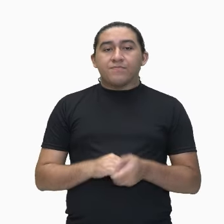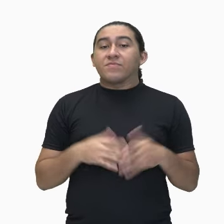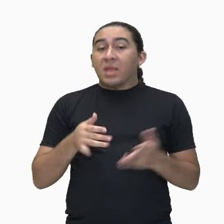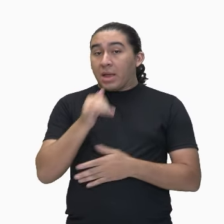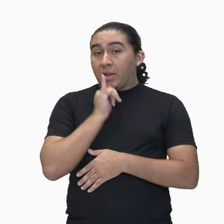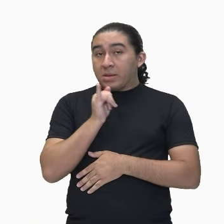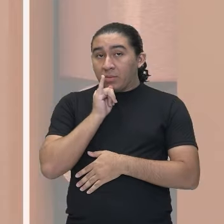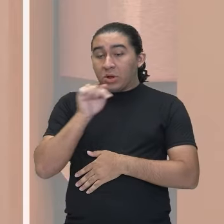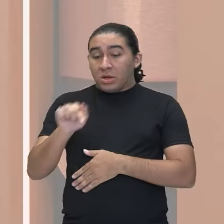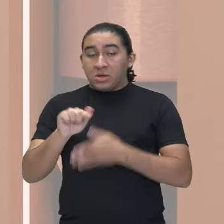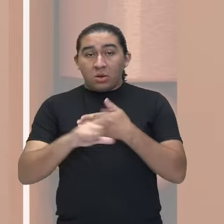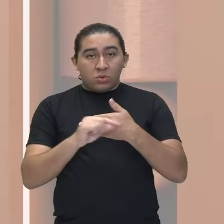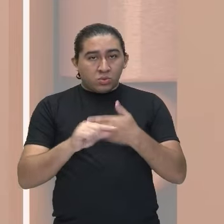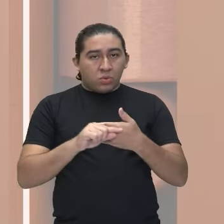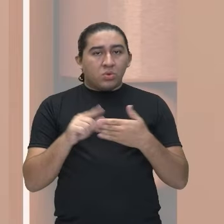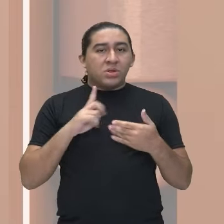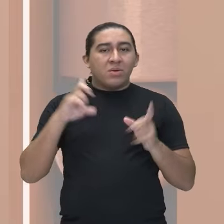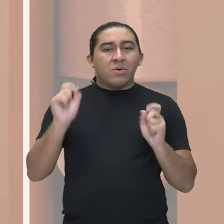exemplo, quando ele